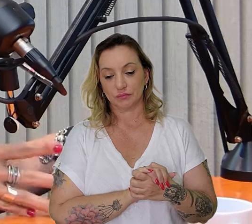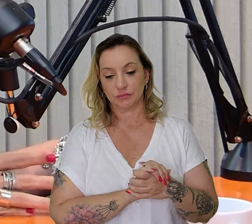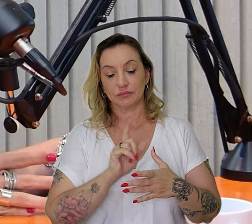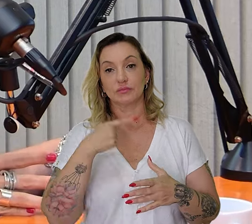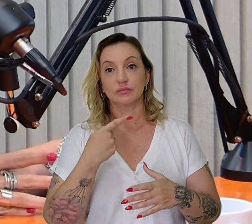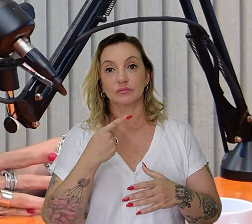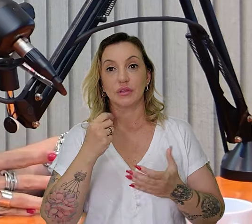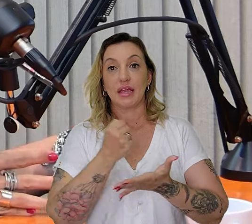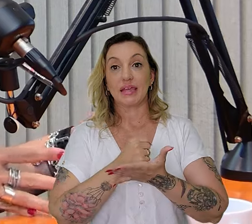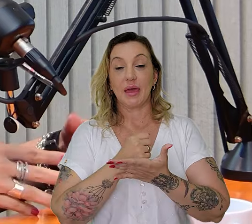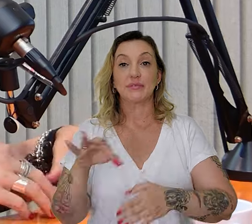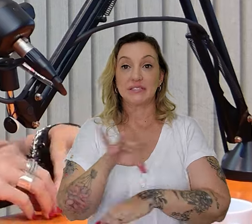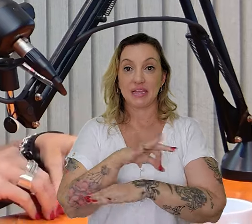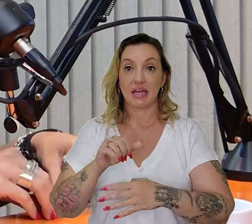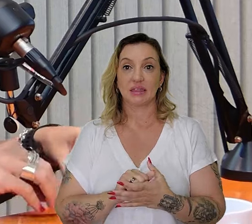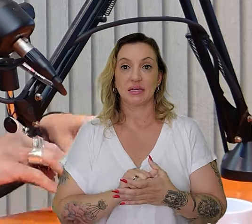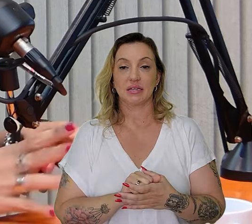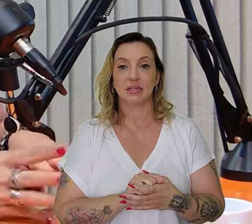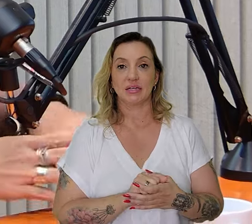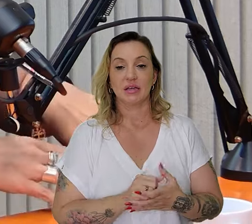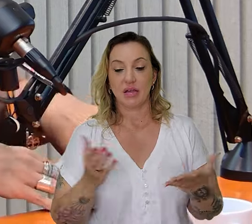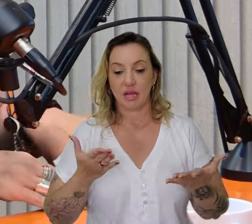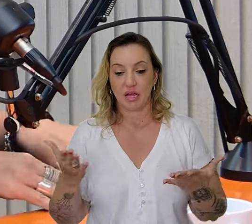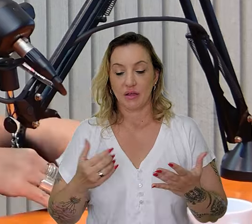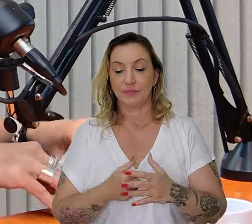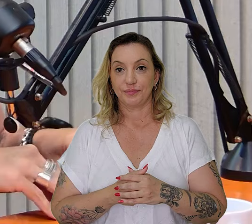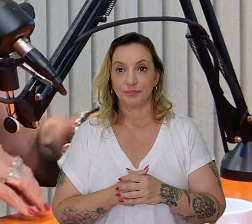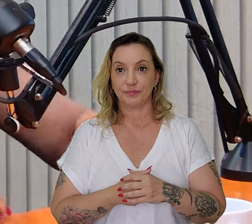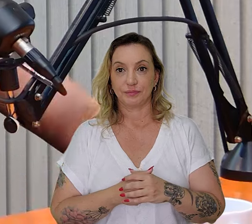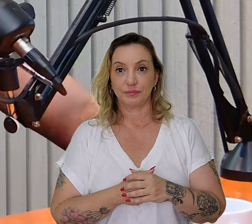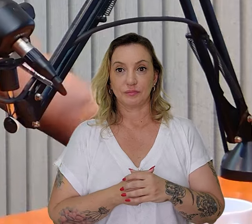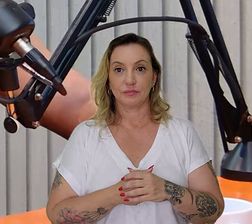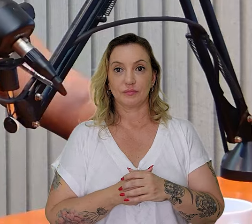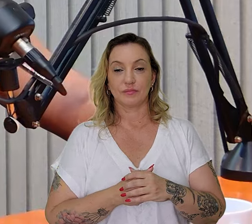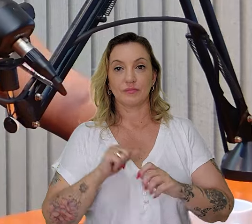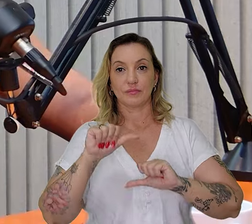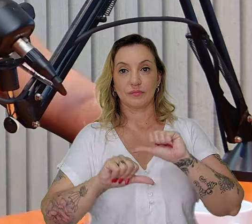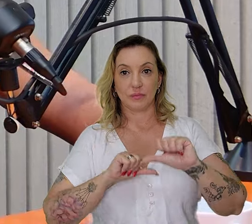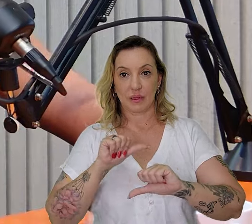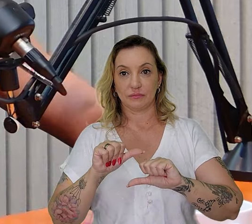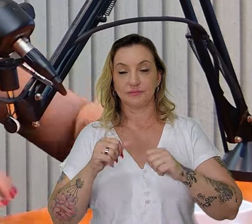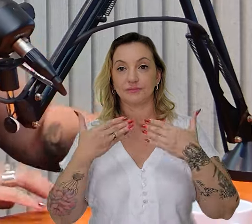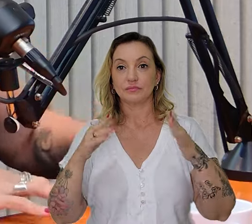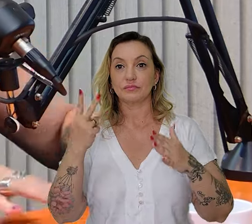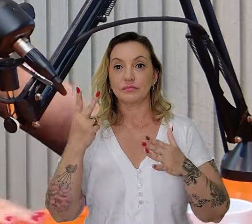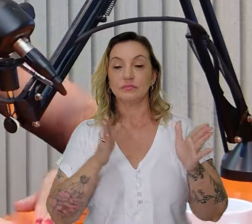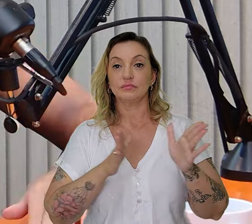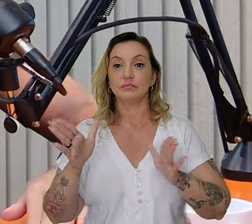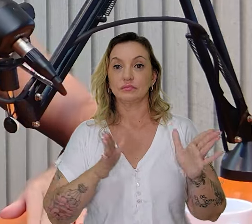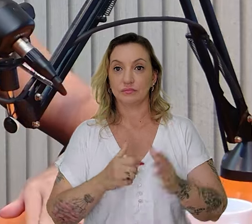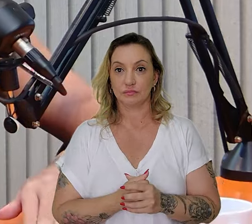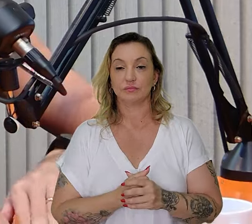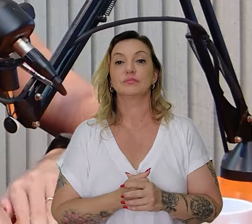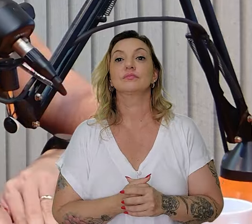Bacharelado em game design agora ele ele foi tá sendo descontinuado e aberto em dois outros bacharelados que é game design com